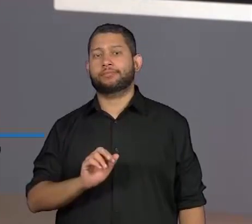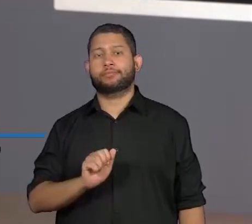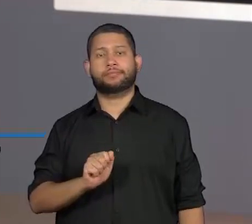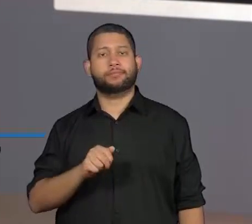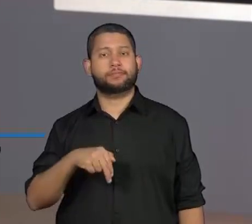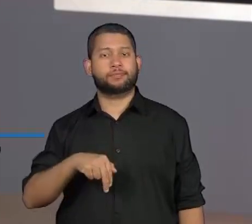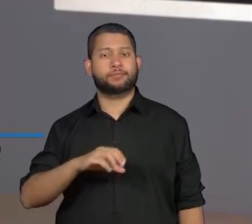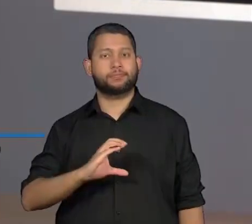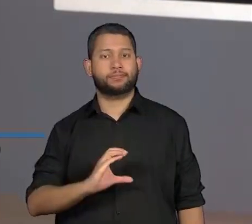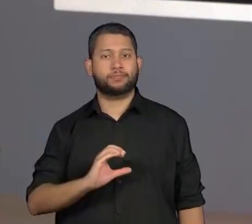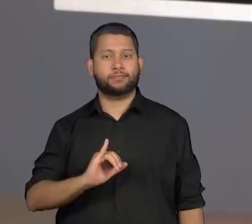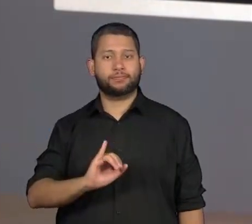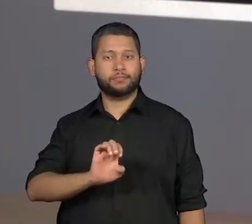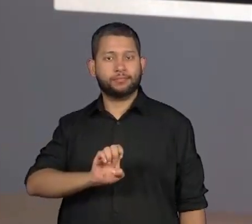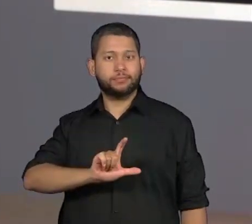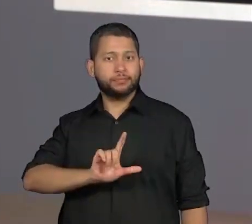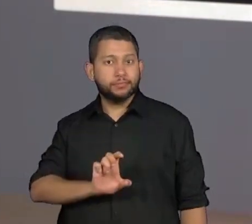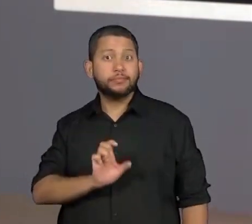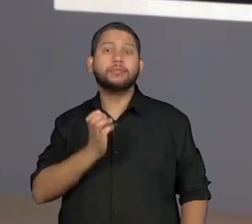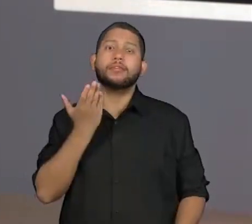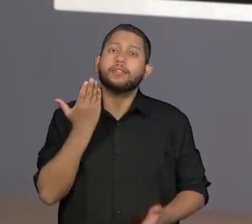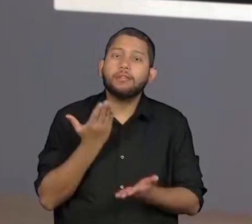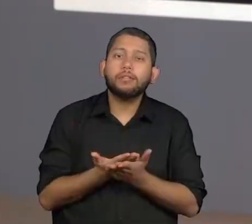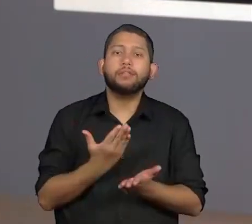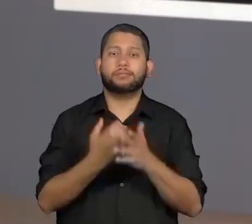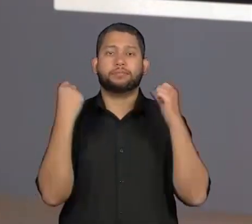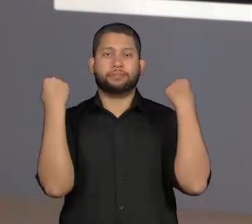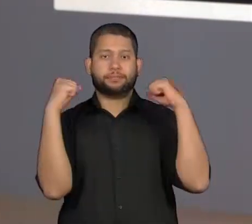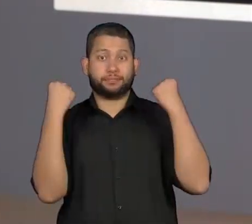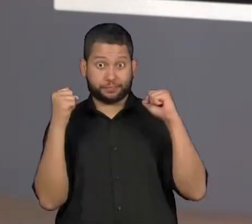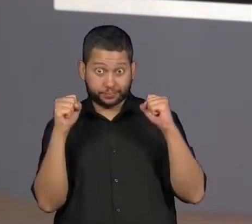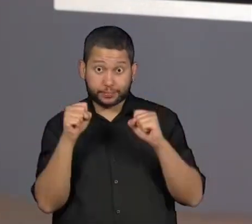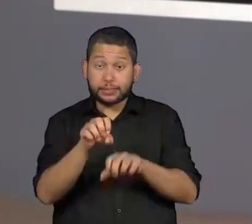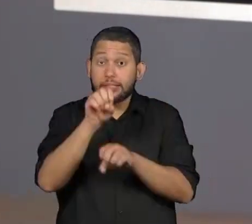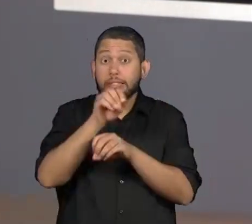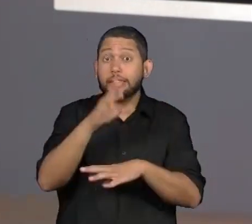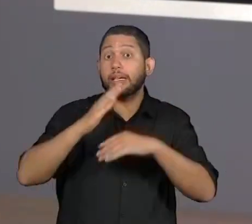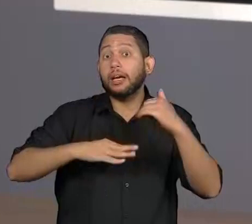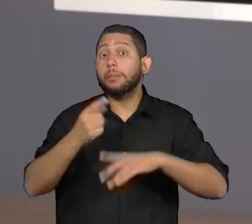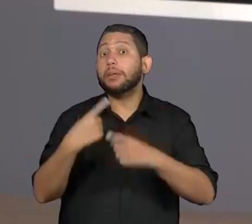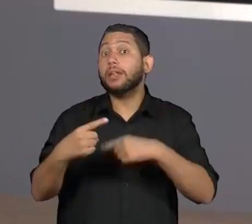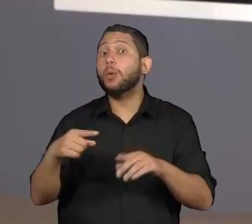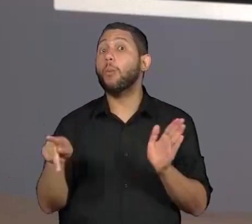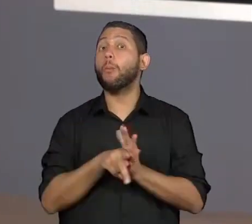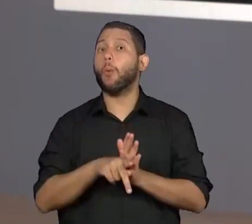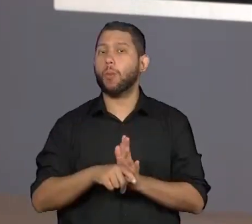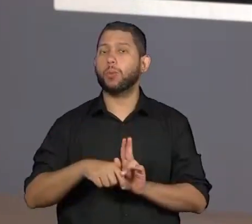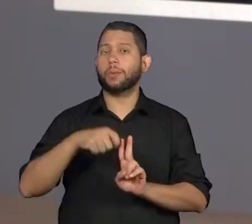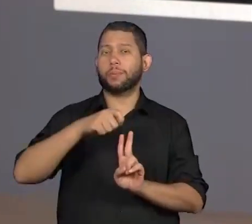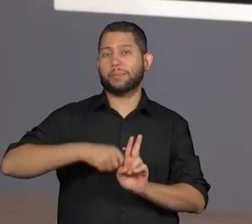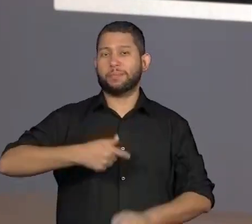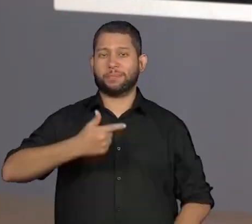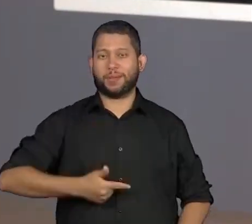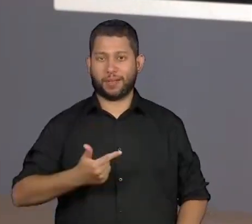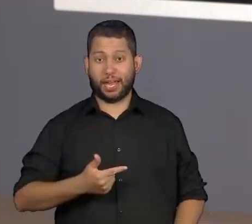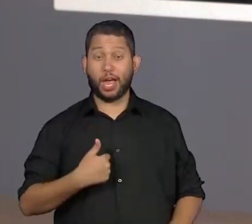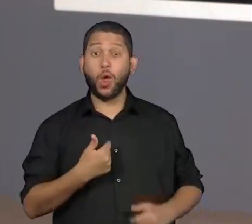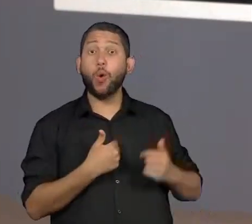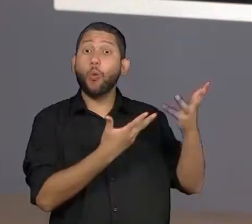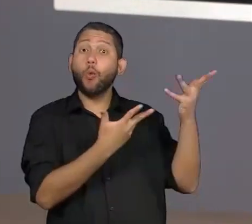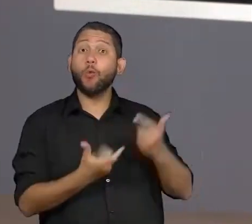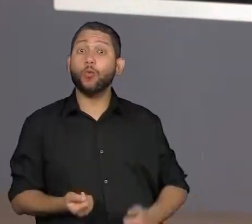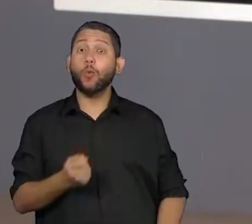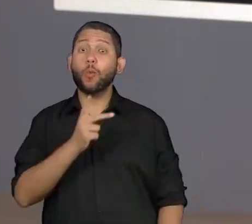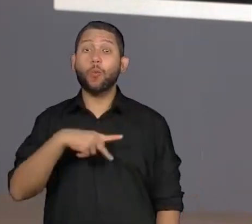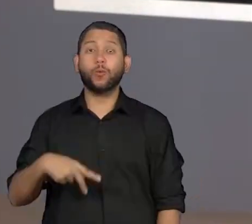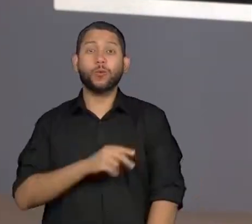Educação Física, começando com as habilidades do segundo bimestre. E para me acompanhar nessa aula, estou com a presença do professor